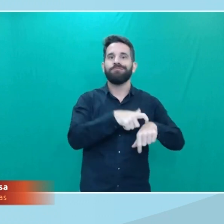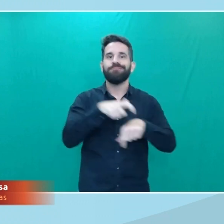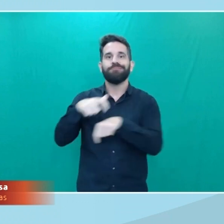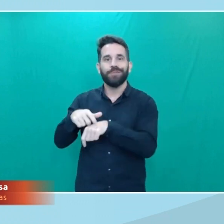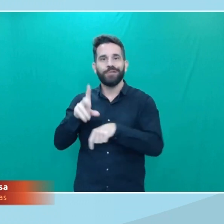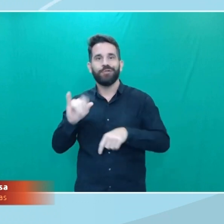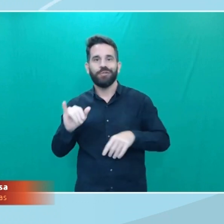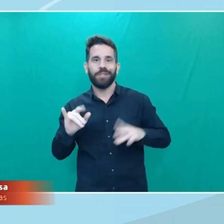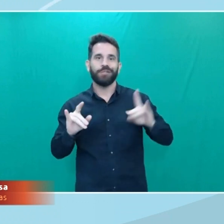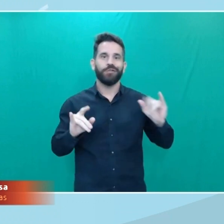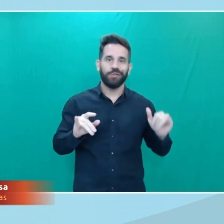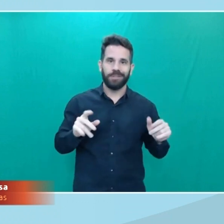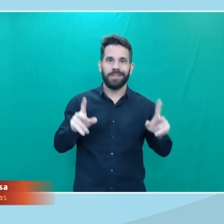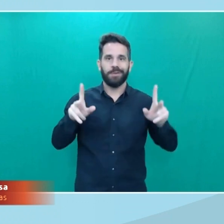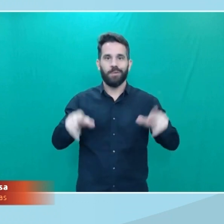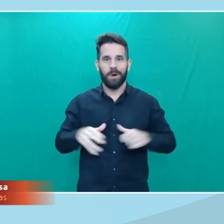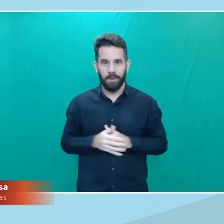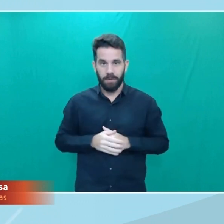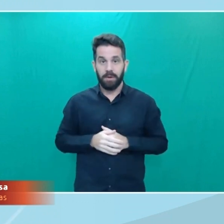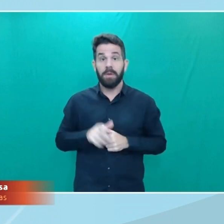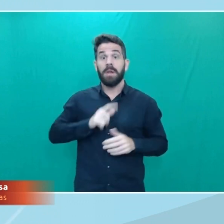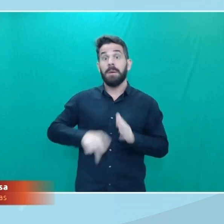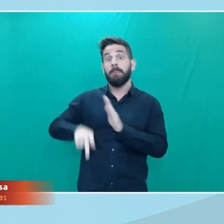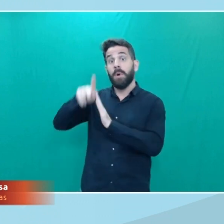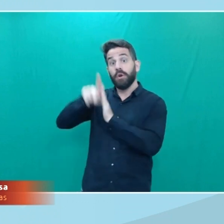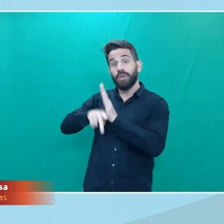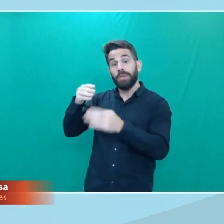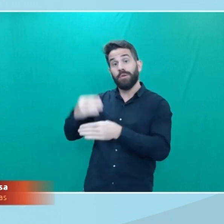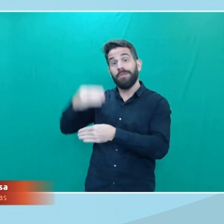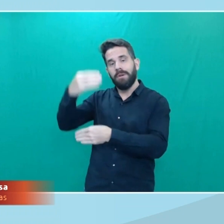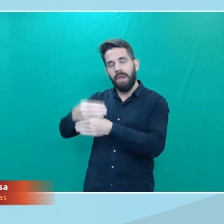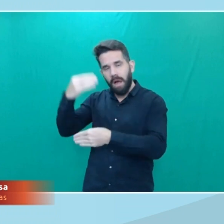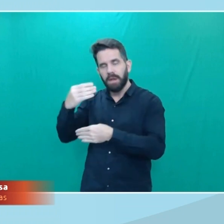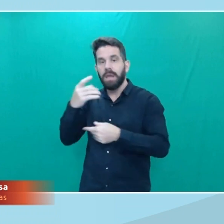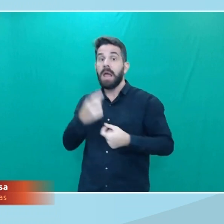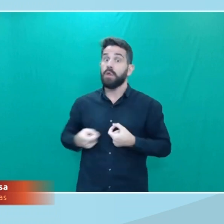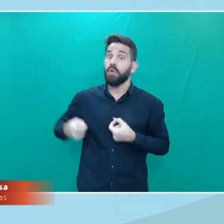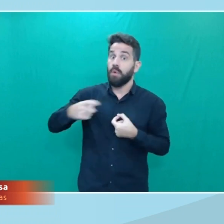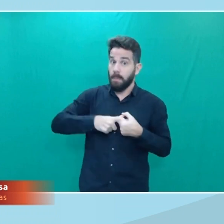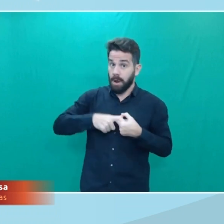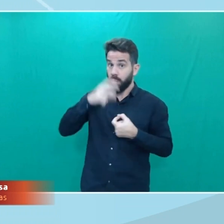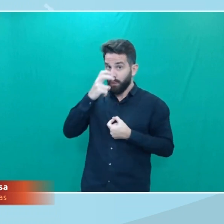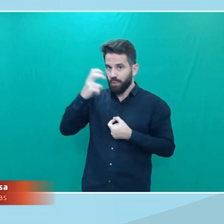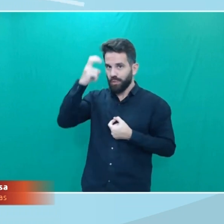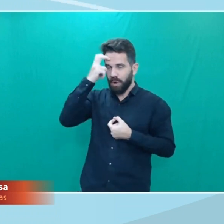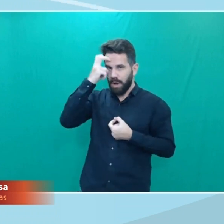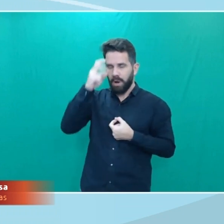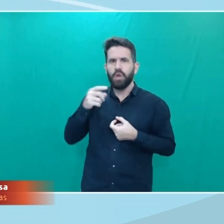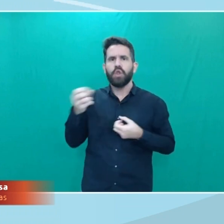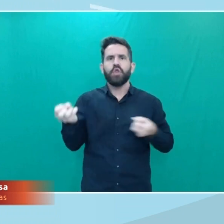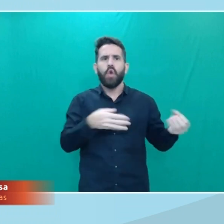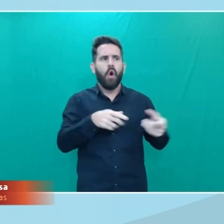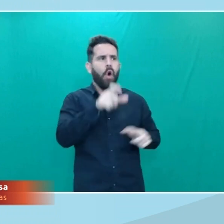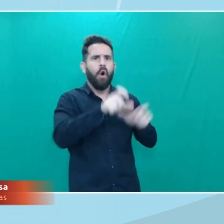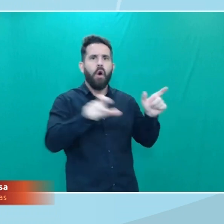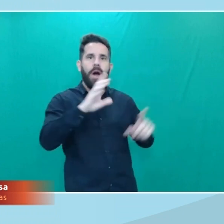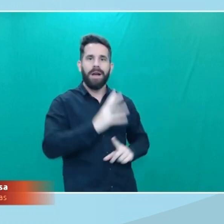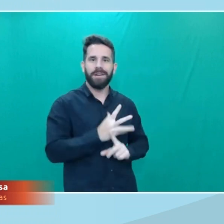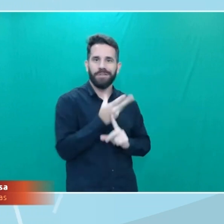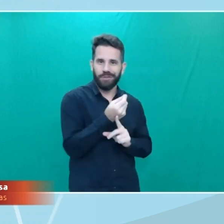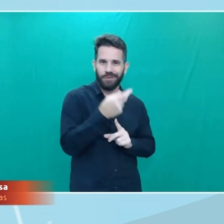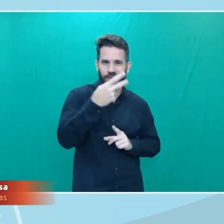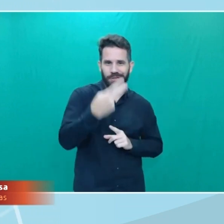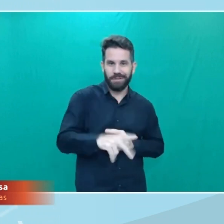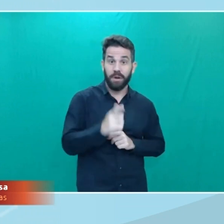projeto CLAC Retomada Cultural, com trabalhos de novos artistas goianos. Os expositores foram selecionados por um